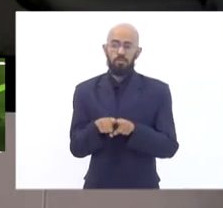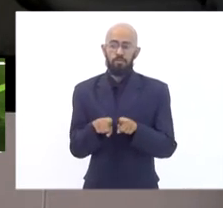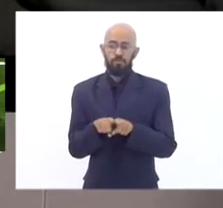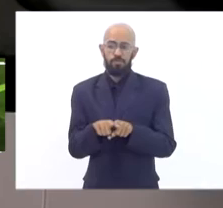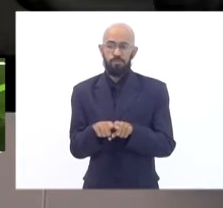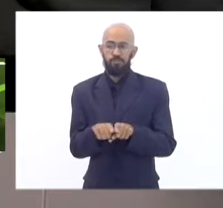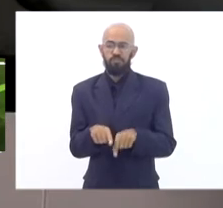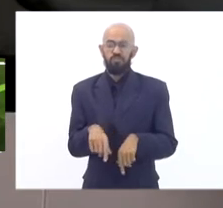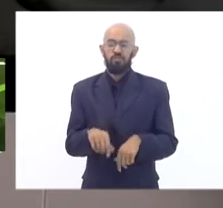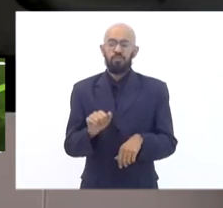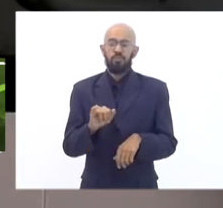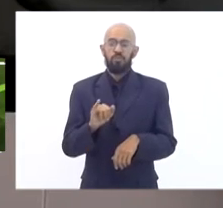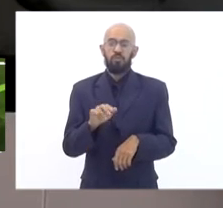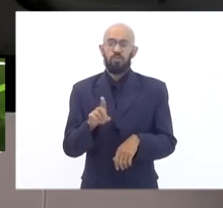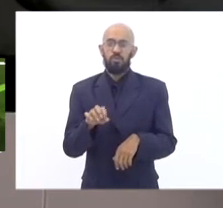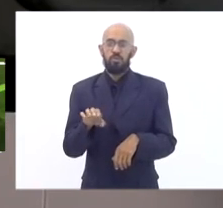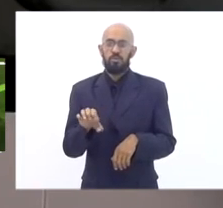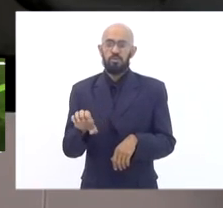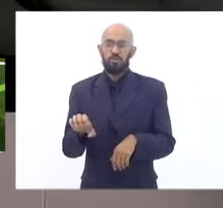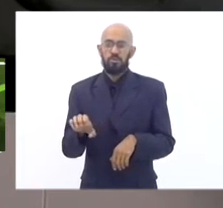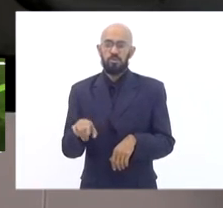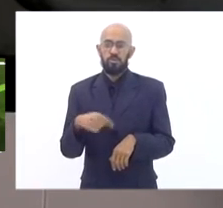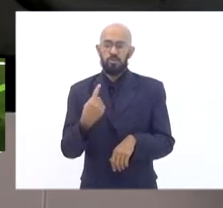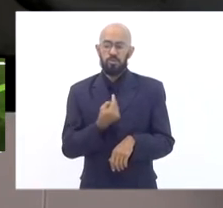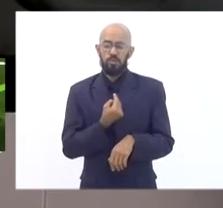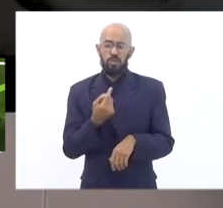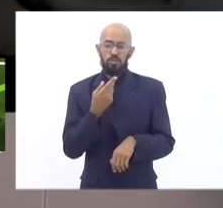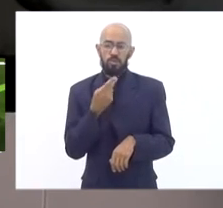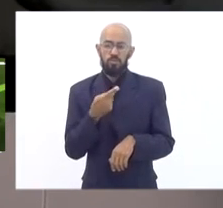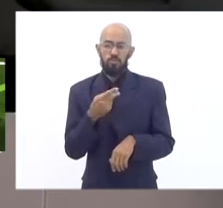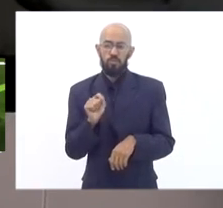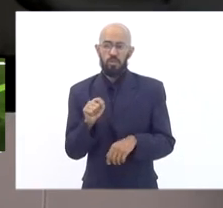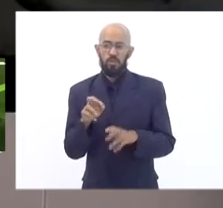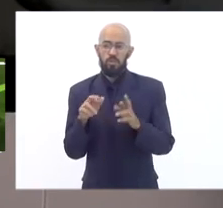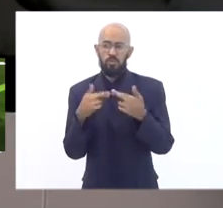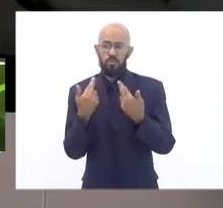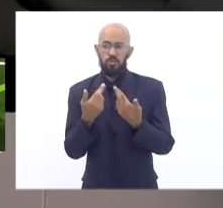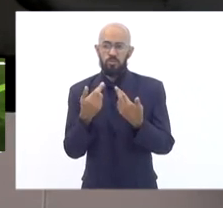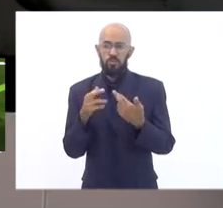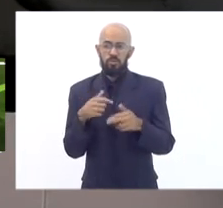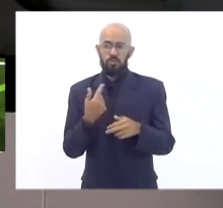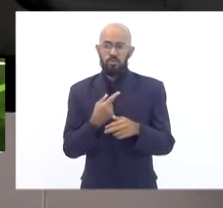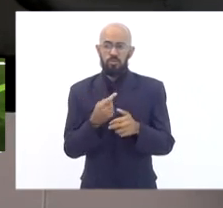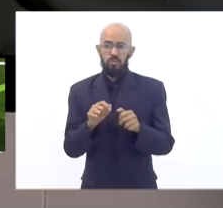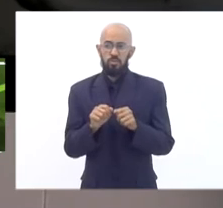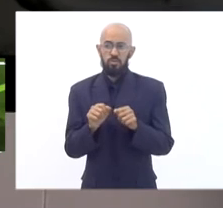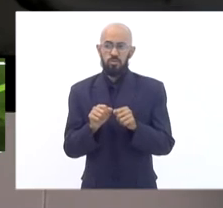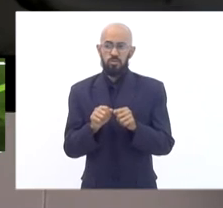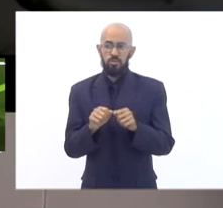índice estamos, né, sobre quais índices estamos falando na mesa, a gente fez um estudo lá na nossa